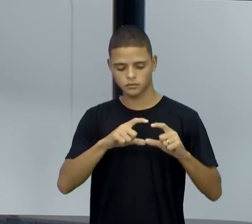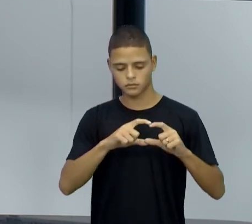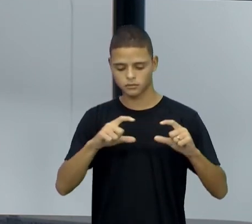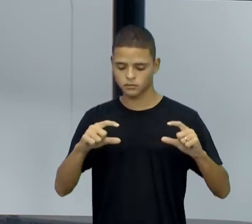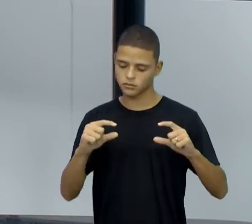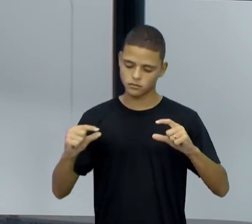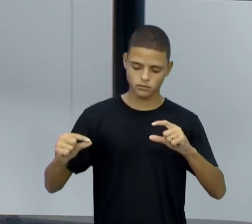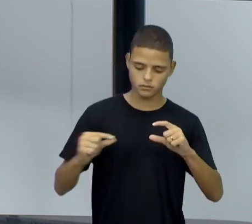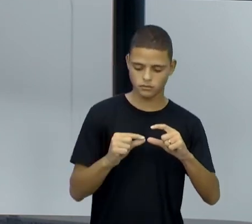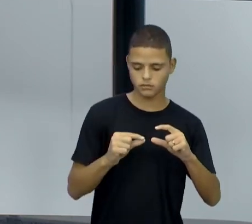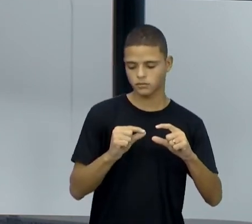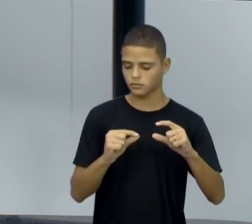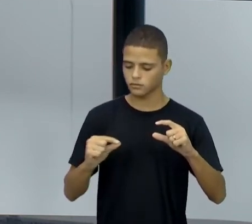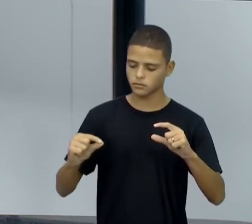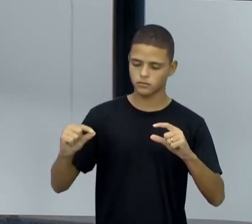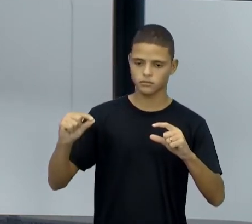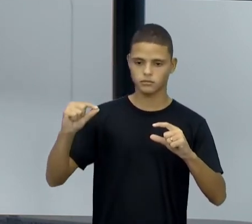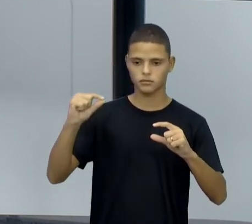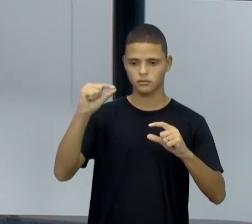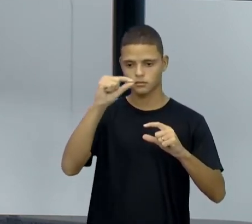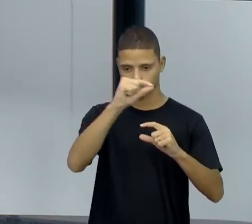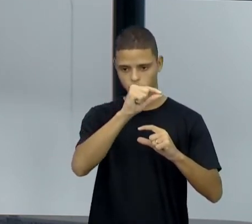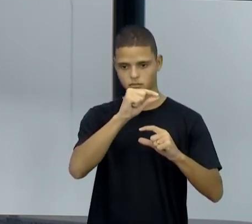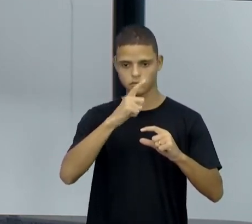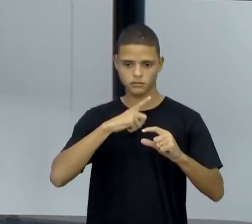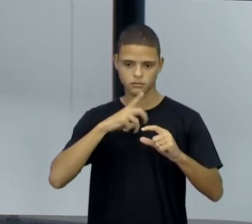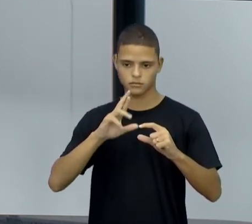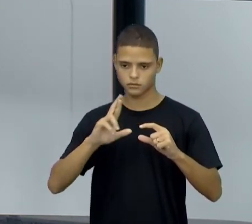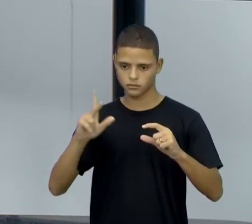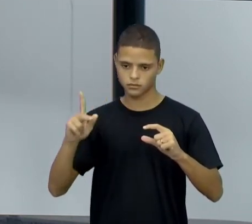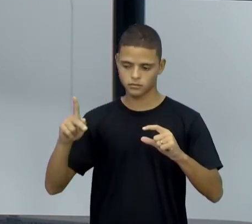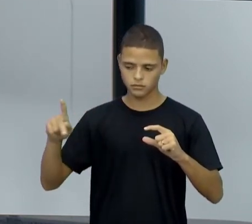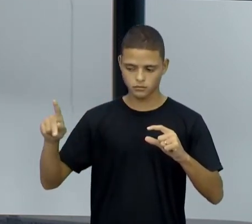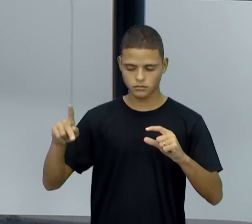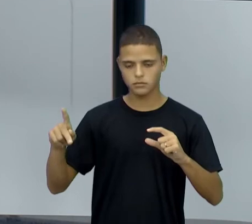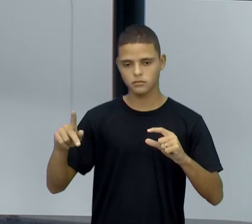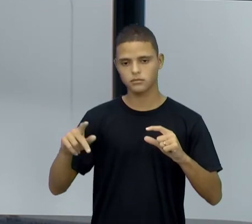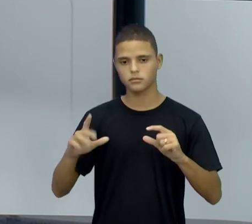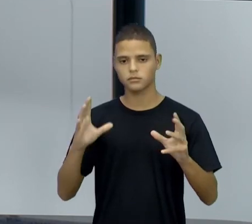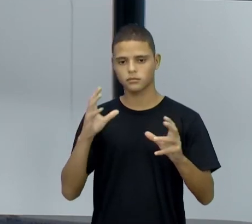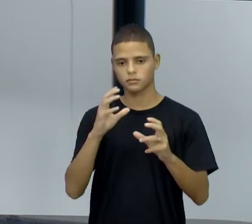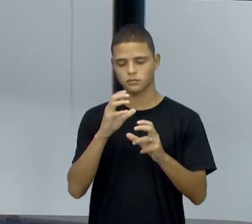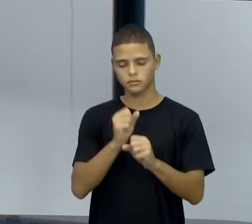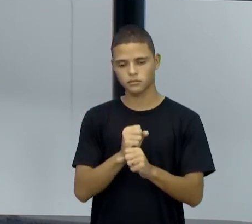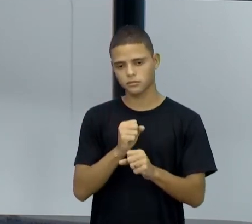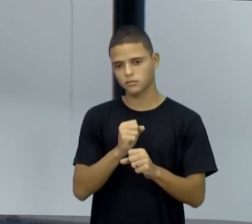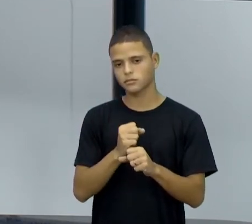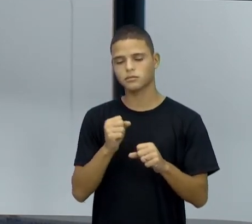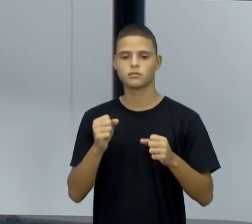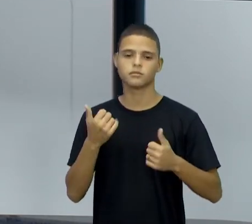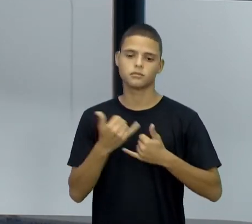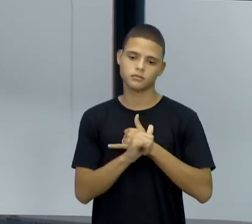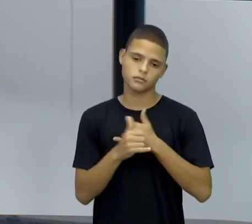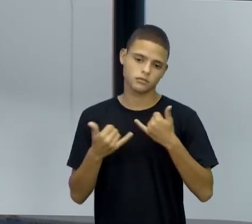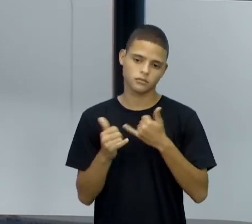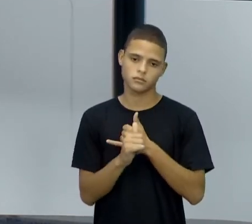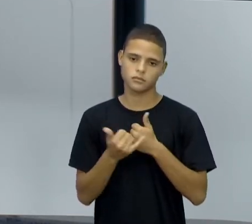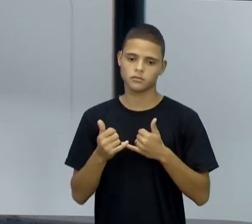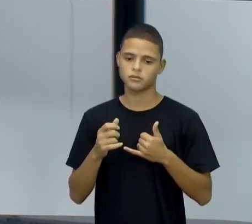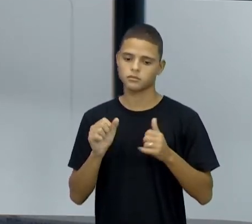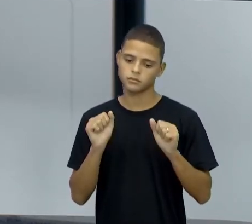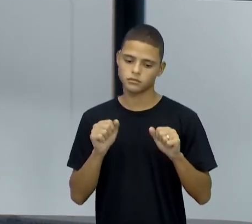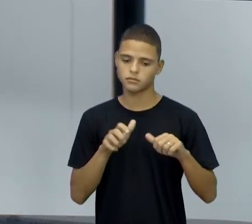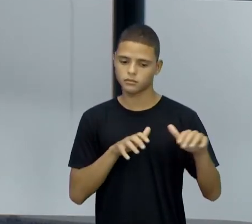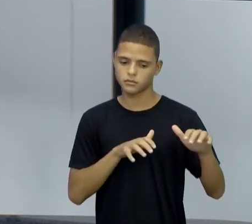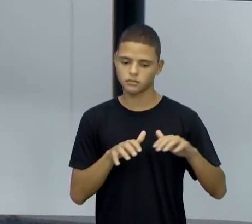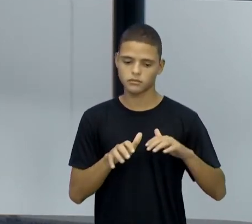na pilha tem a diferença de potencial, que é aquela quantidade de energia que não é ainda um movimento, mas pode ser.